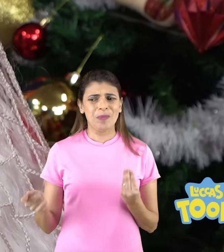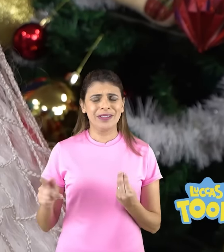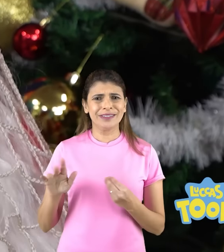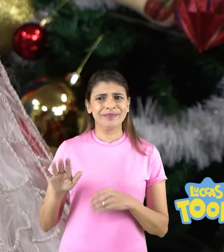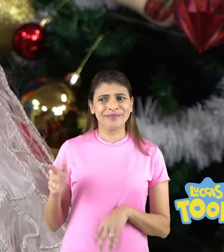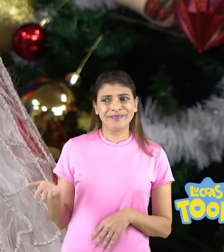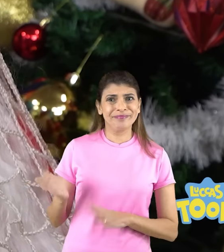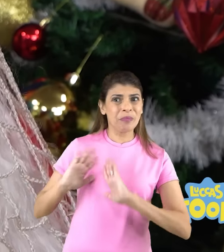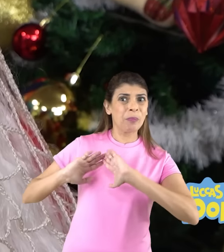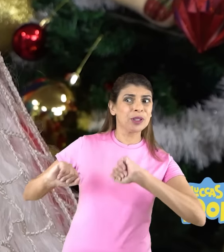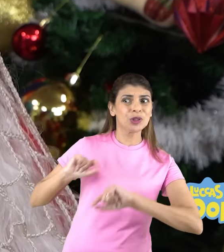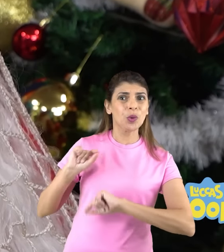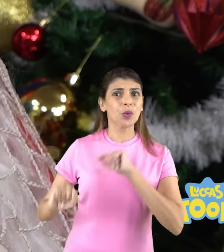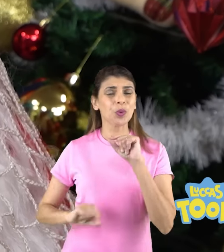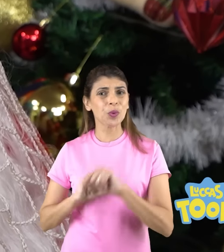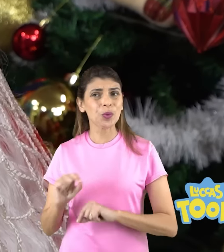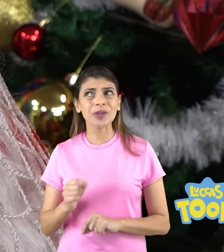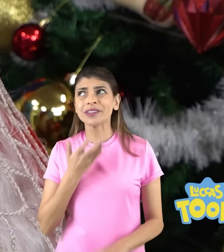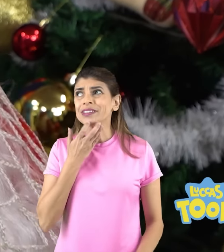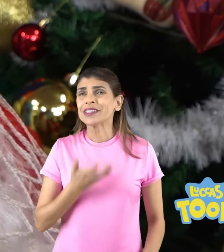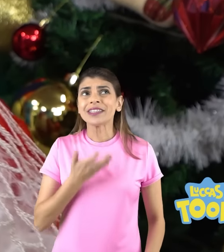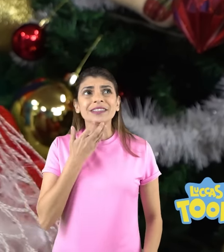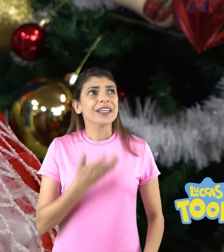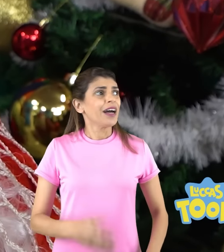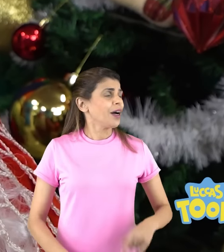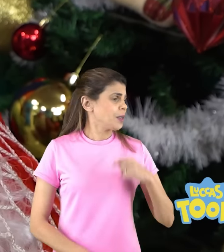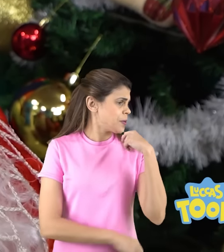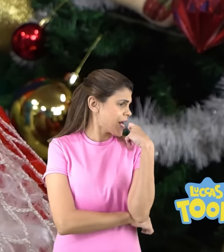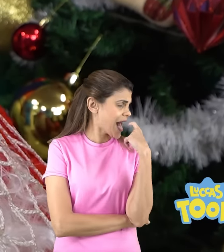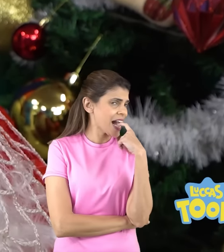want for a of Natal?